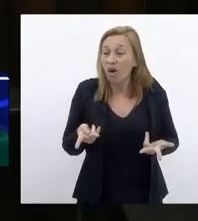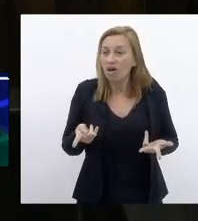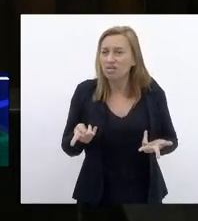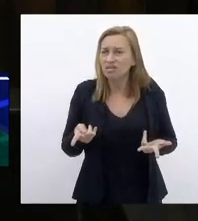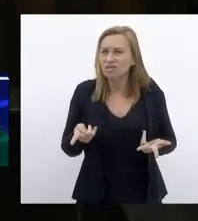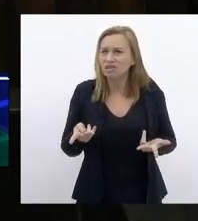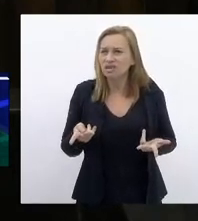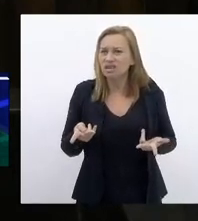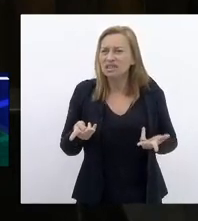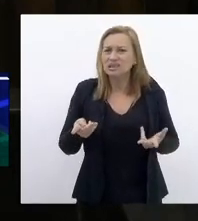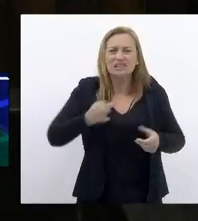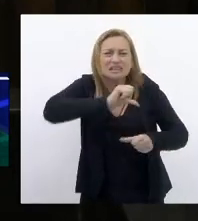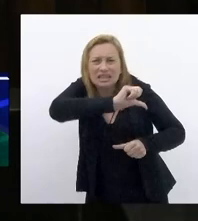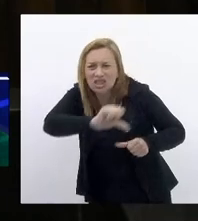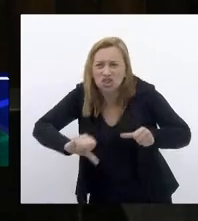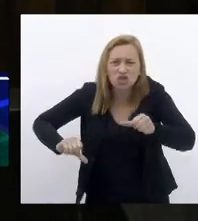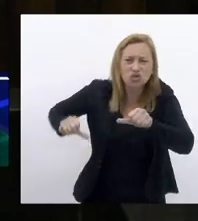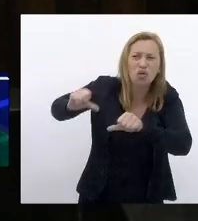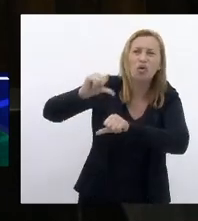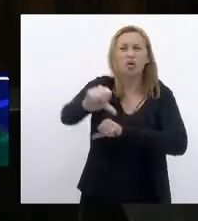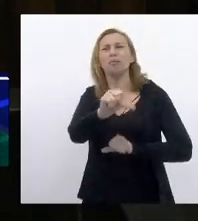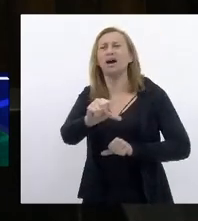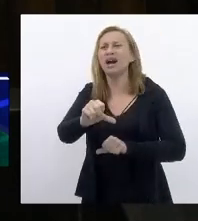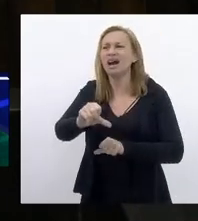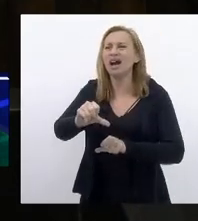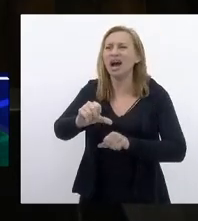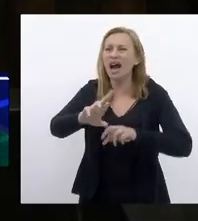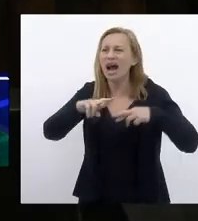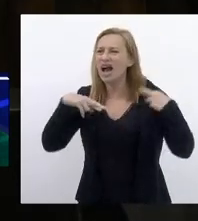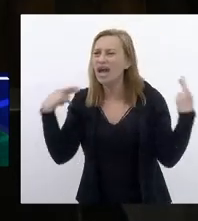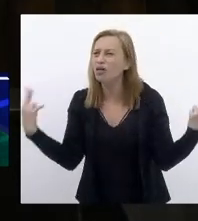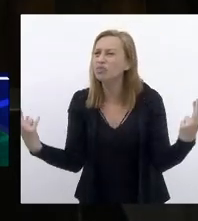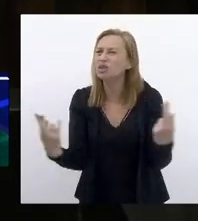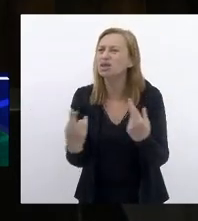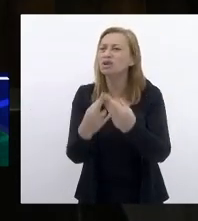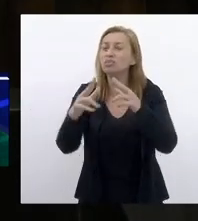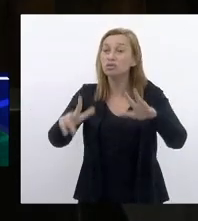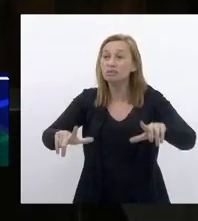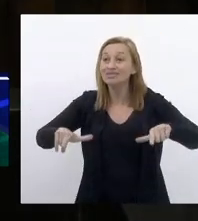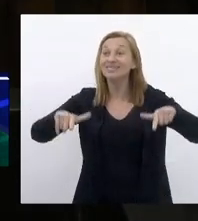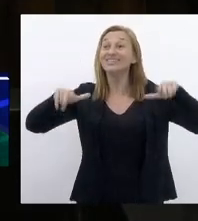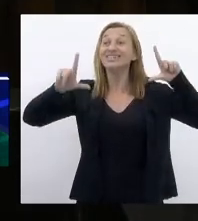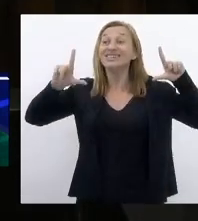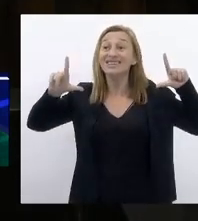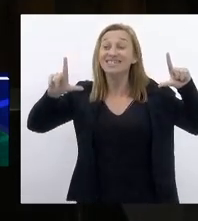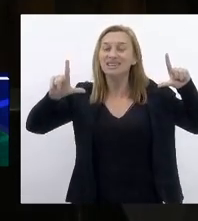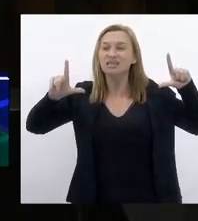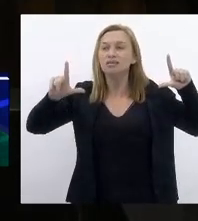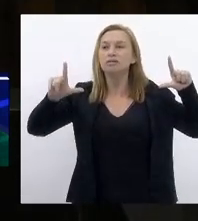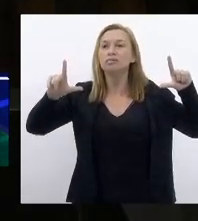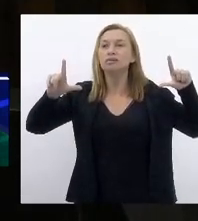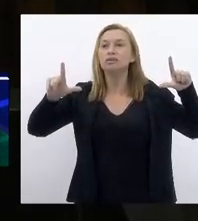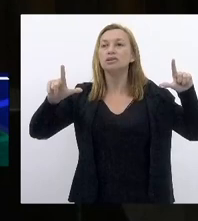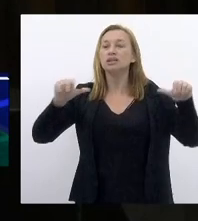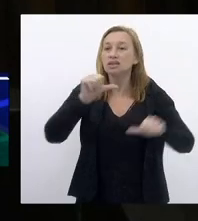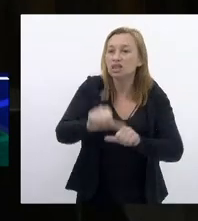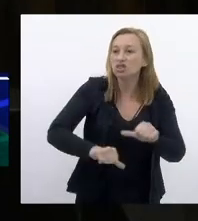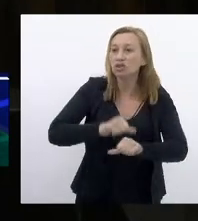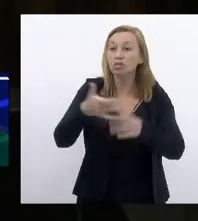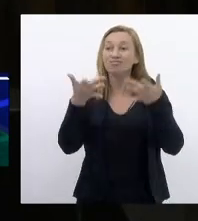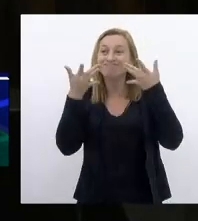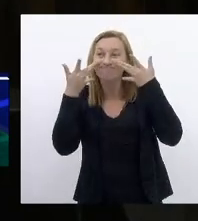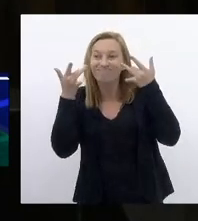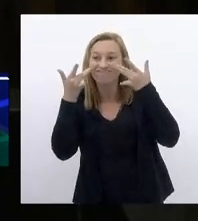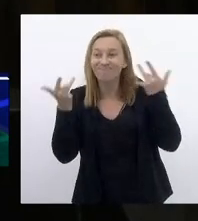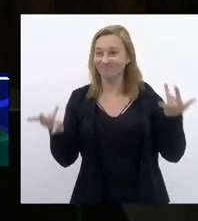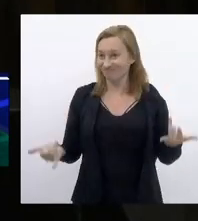de transformar a sessão num palanque, para não dizer que transformou a sessão num circo.